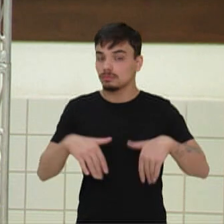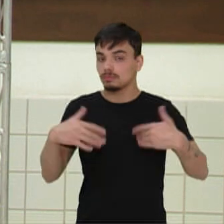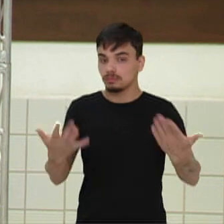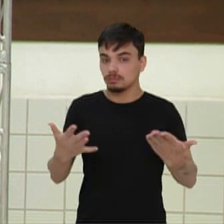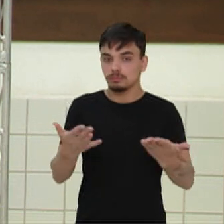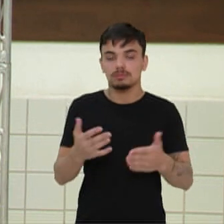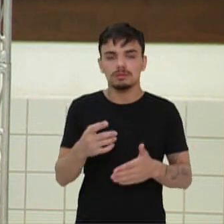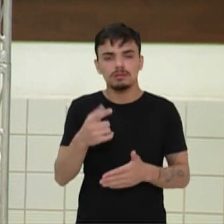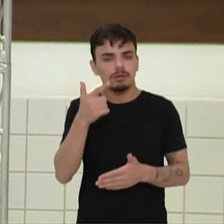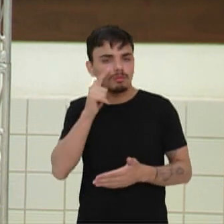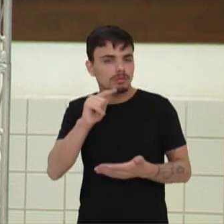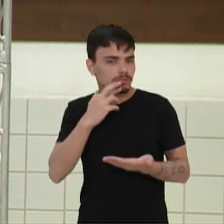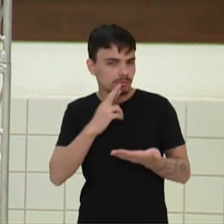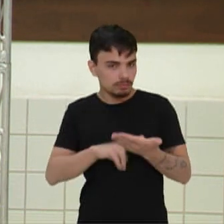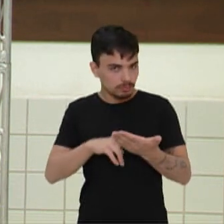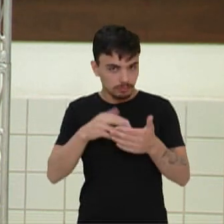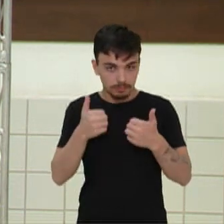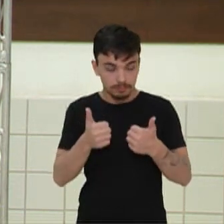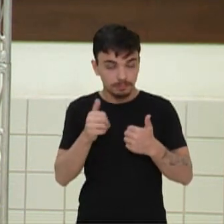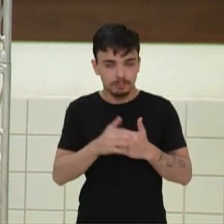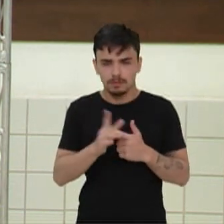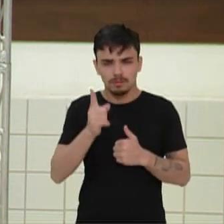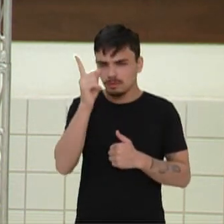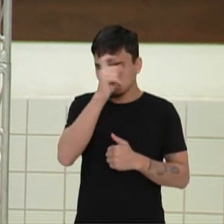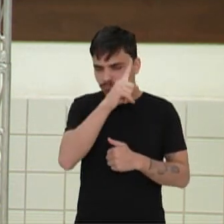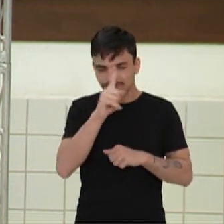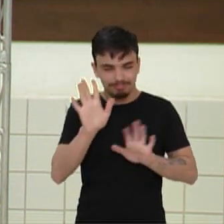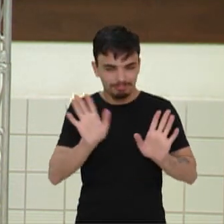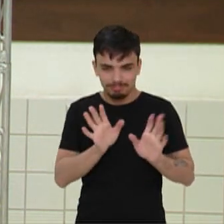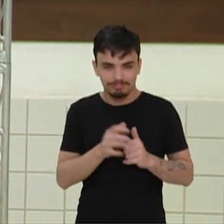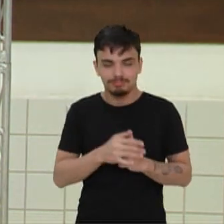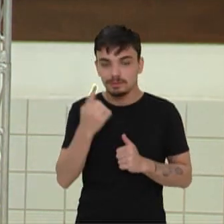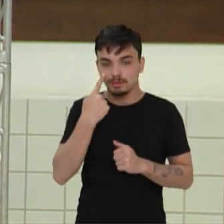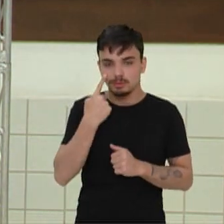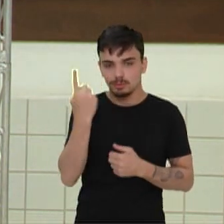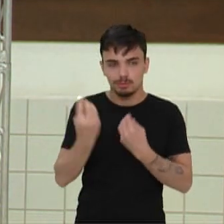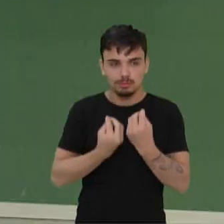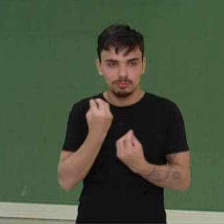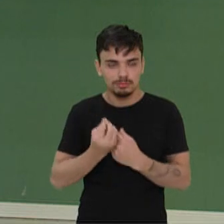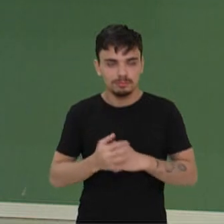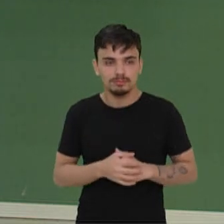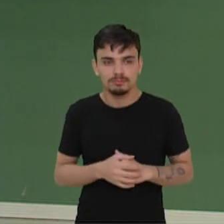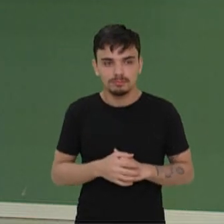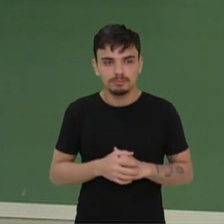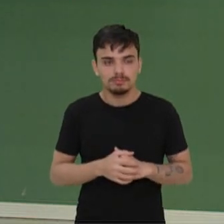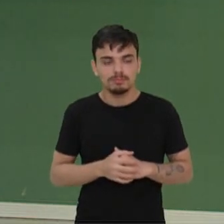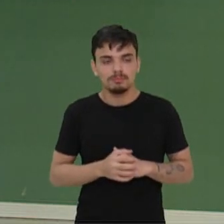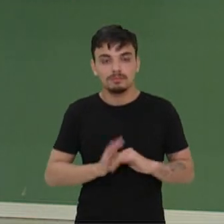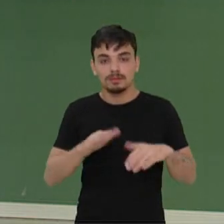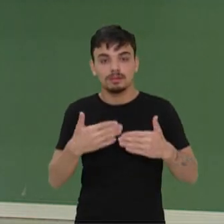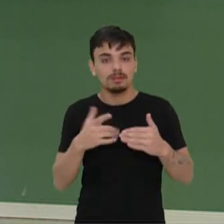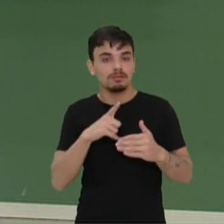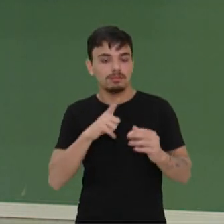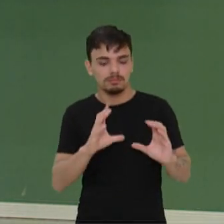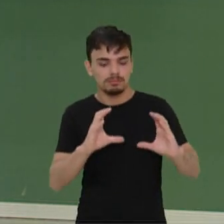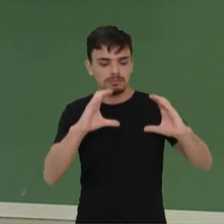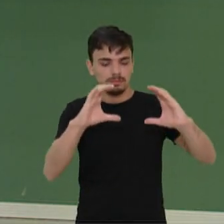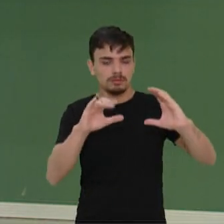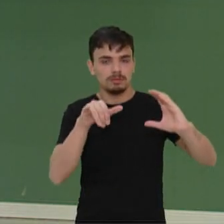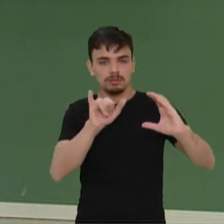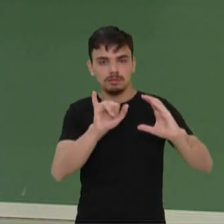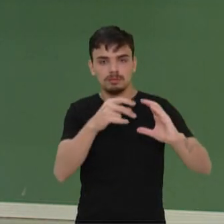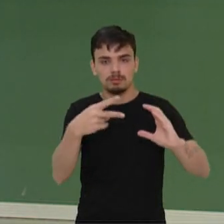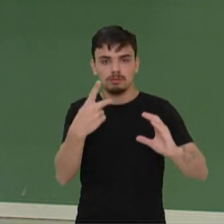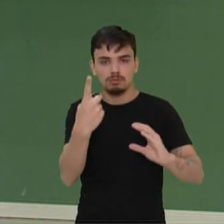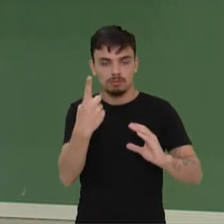E aí, conseguiram resolver? Não é tão difícil, né? Veja como é. Olha, então você guarda a função lá na y igual a